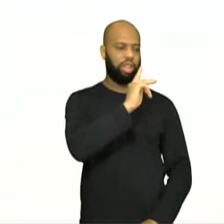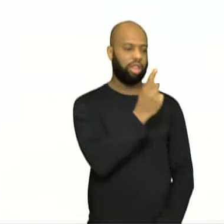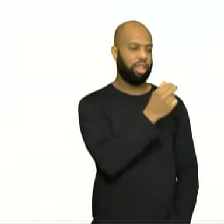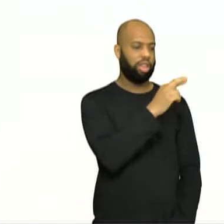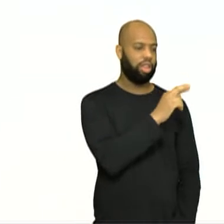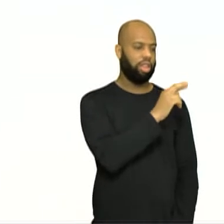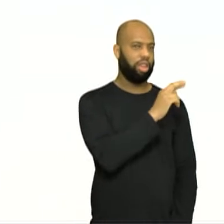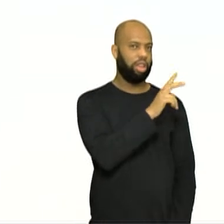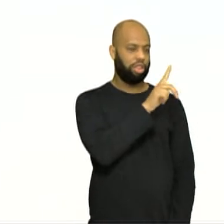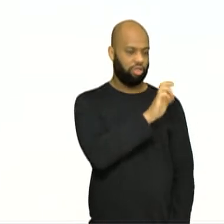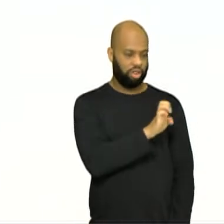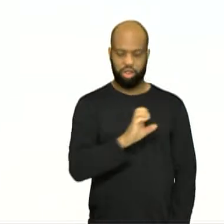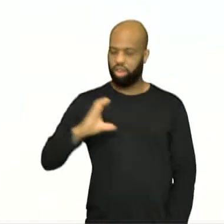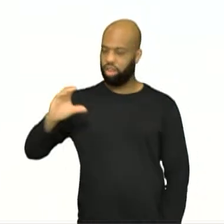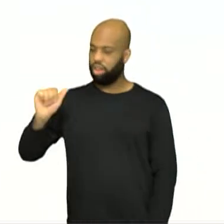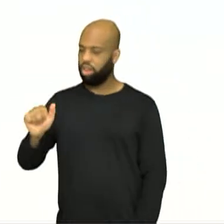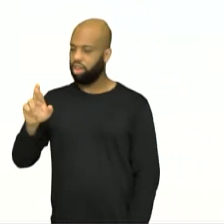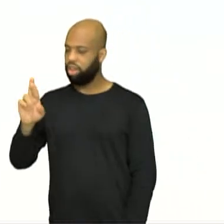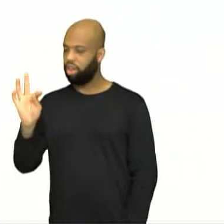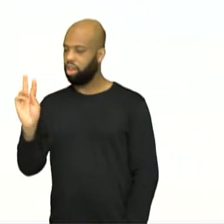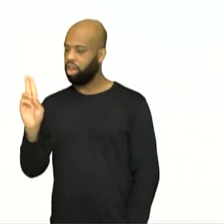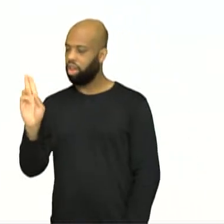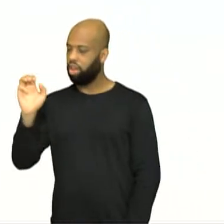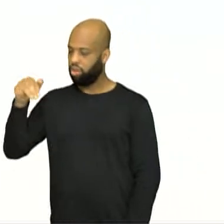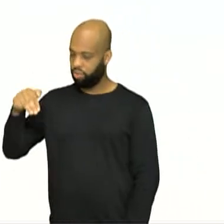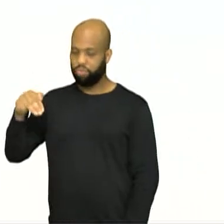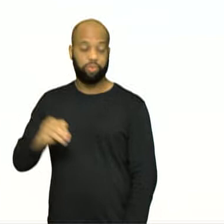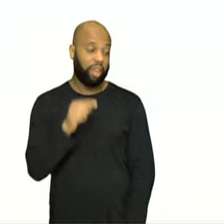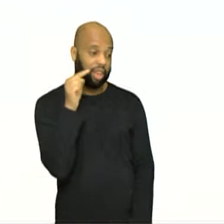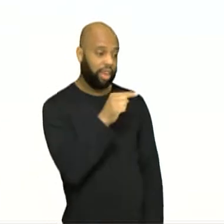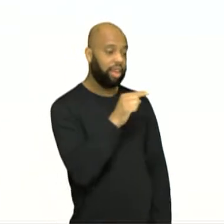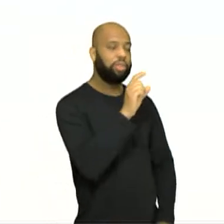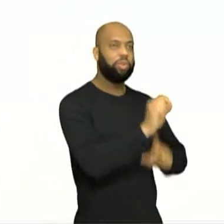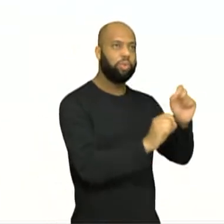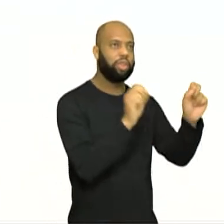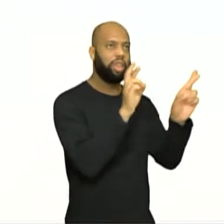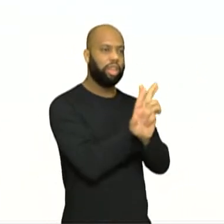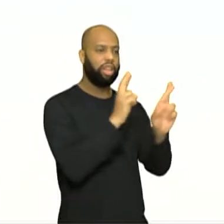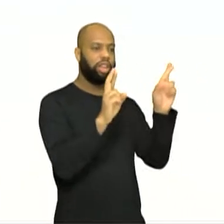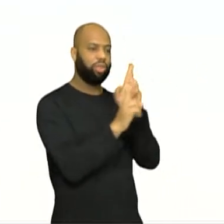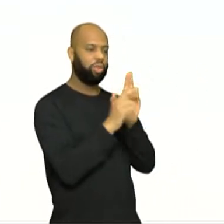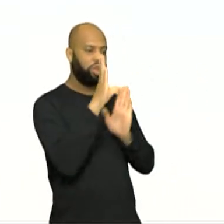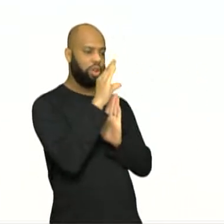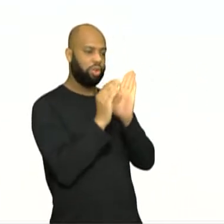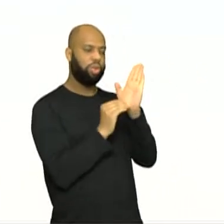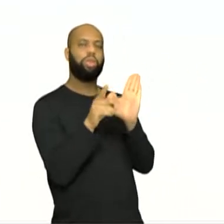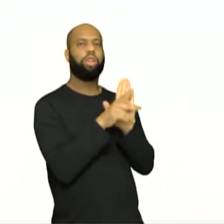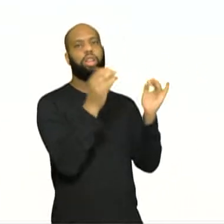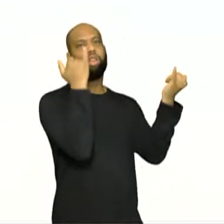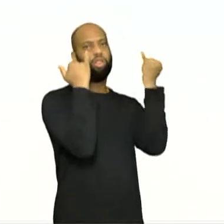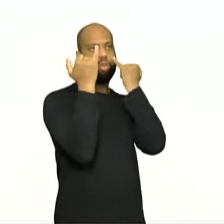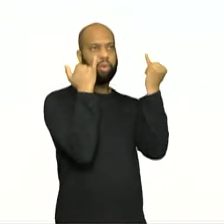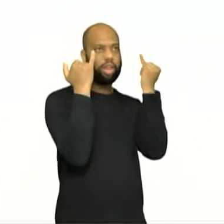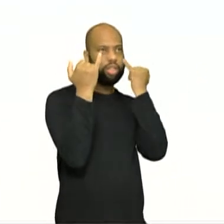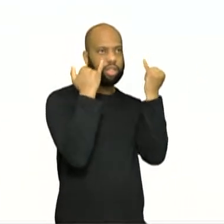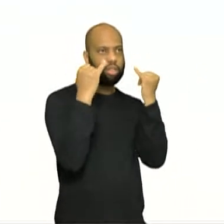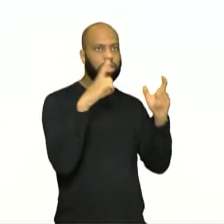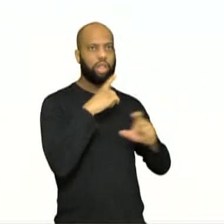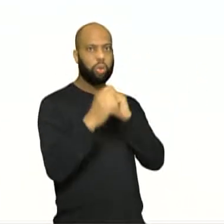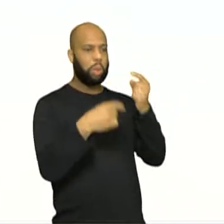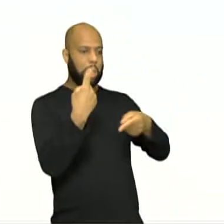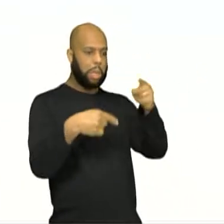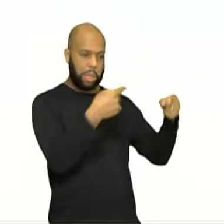cartoons. A charge relaciona o seu conteúdo a informações